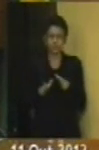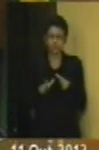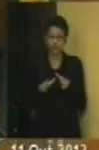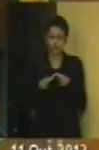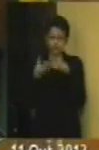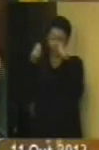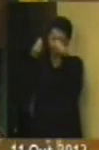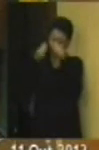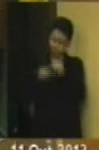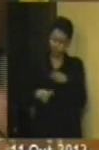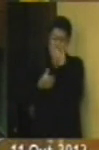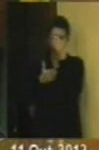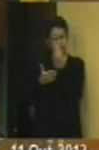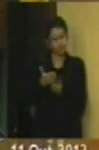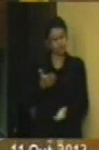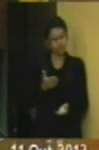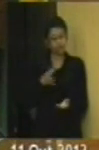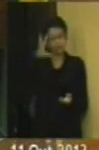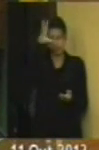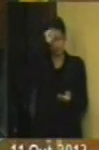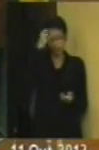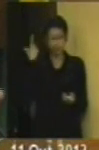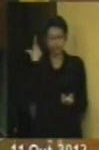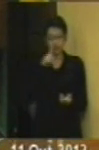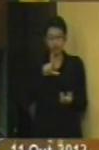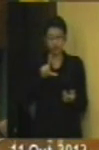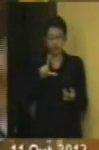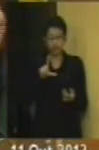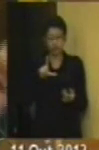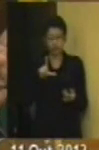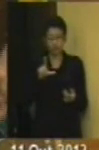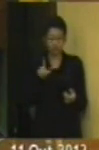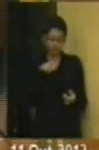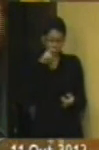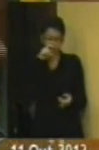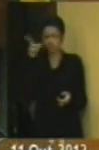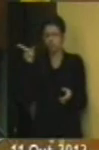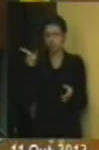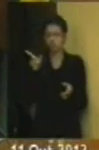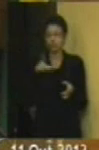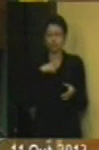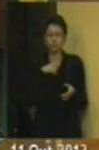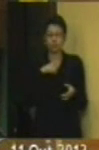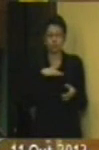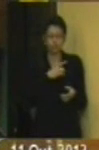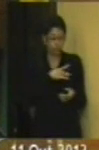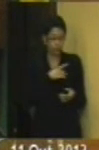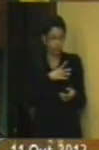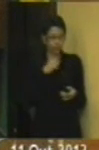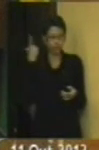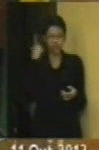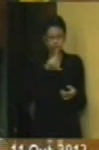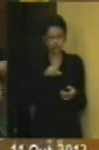faz a gente aprender a vitória nos torna soberbo nos torna arrogante nos torna prepotente eu tenho muito medo da vitória sempre disse